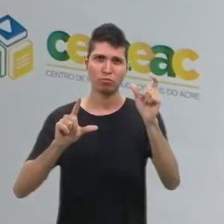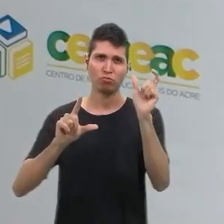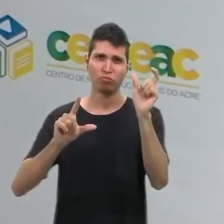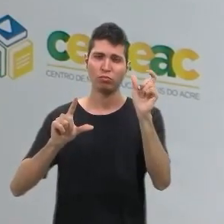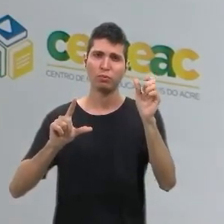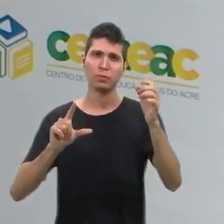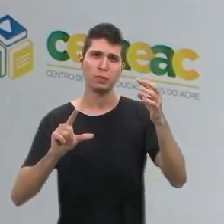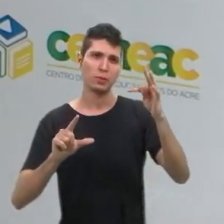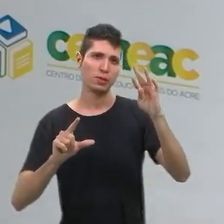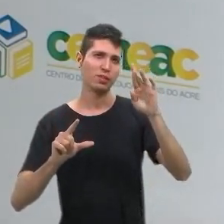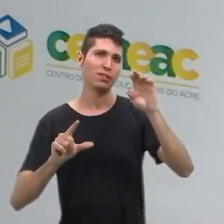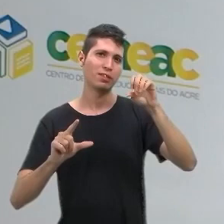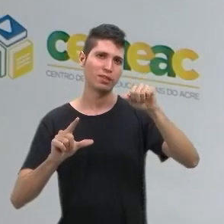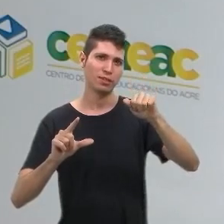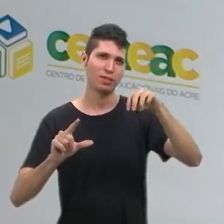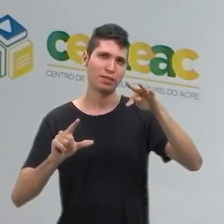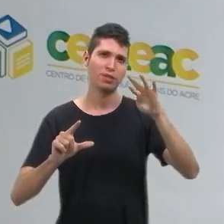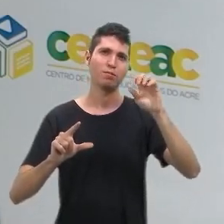ela.